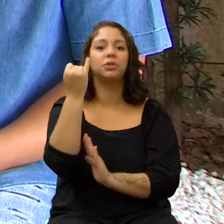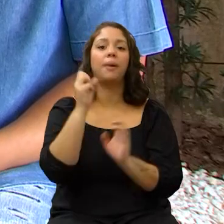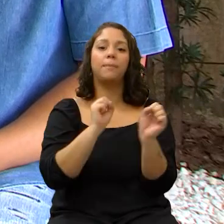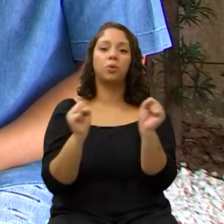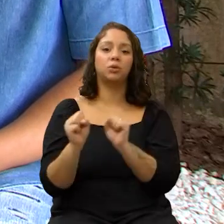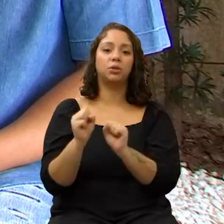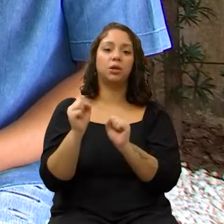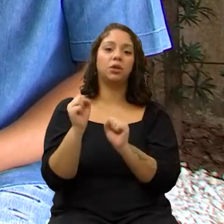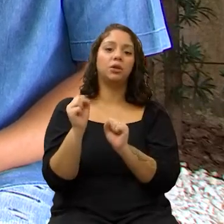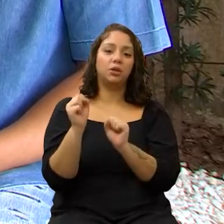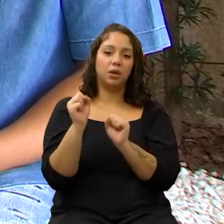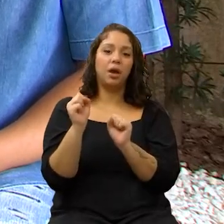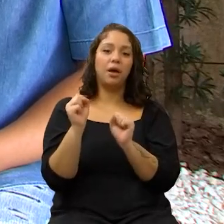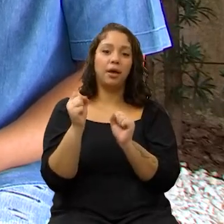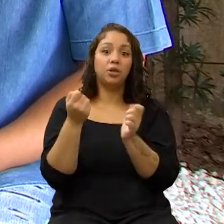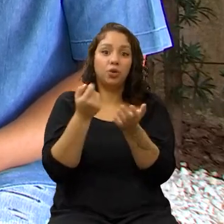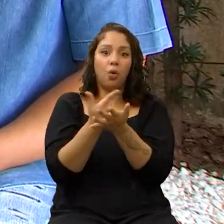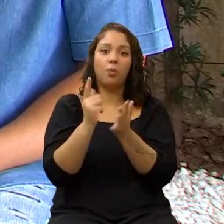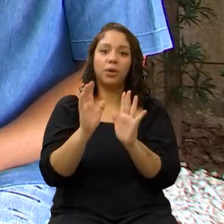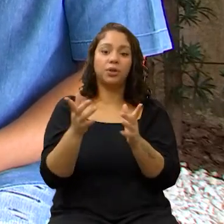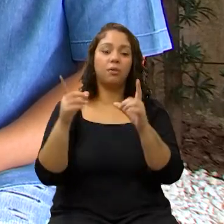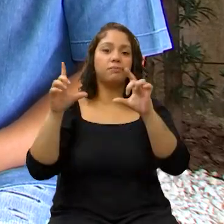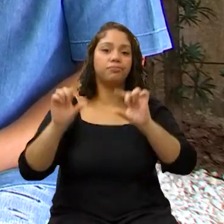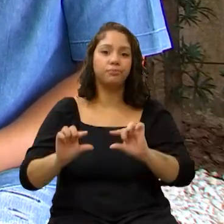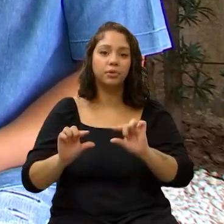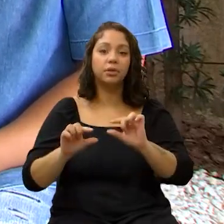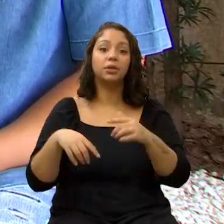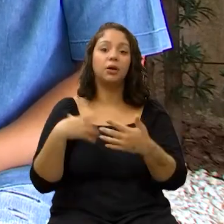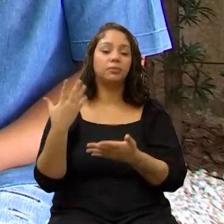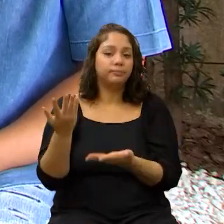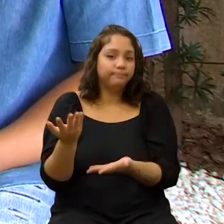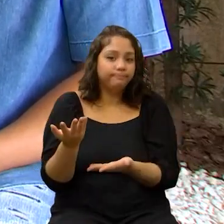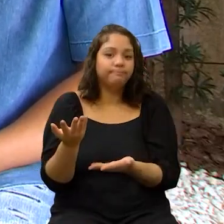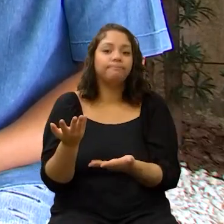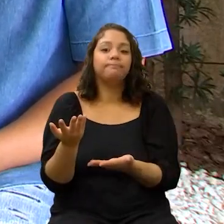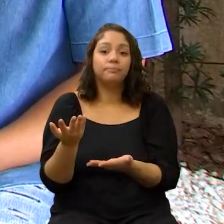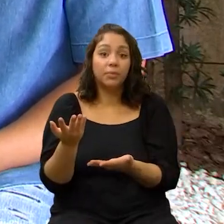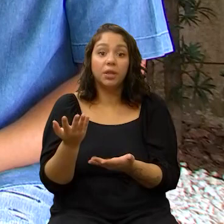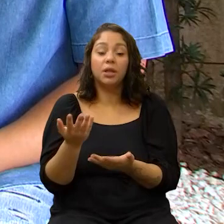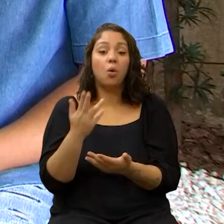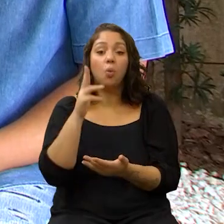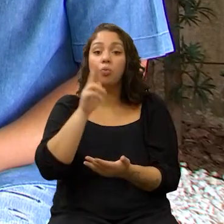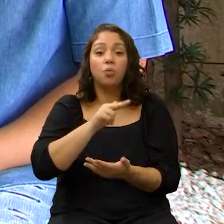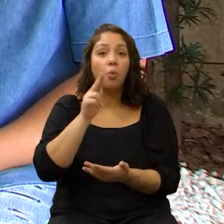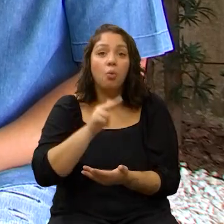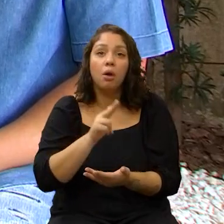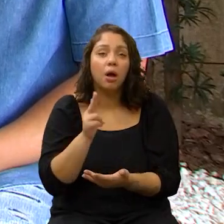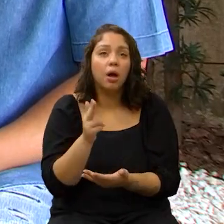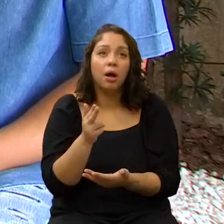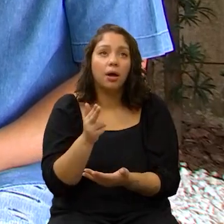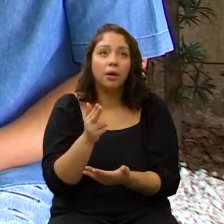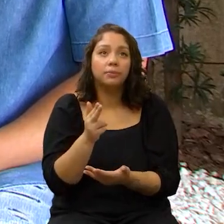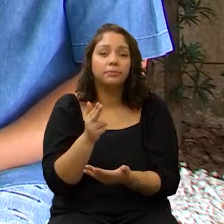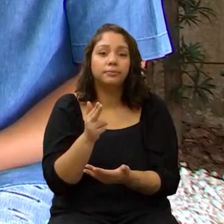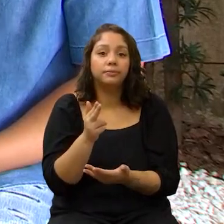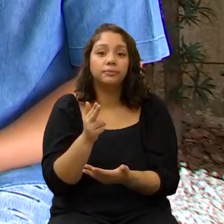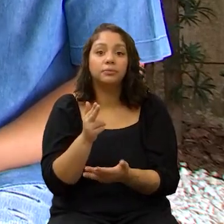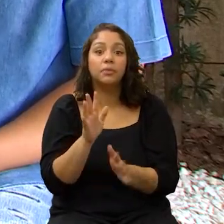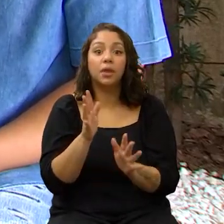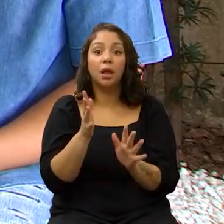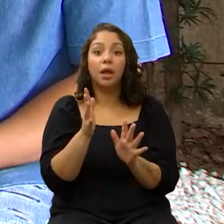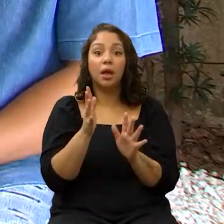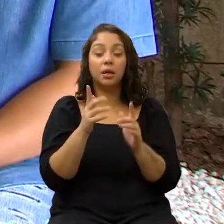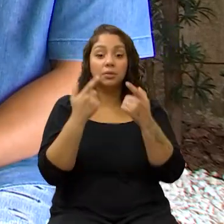do momento lá que a gente teve inflações gigantescas. Então as pessoas nunca